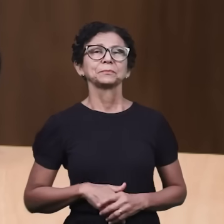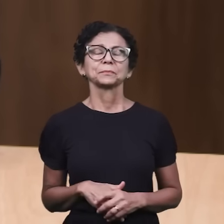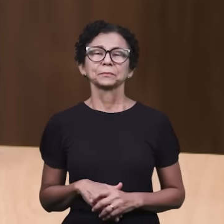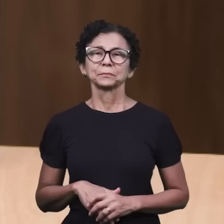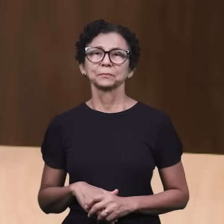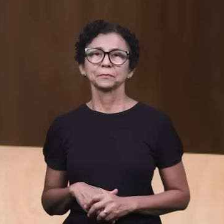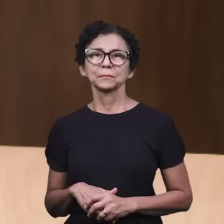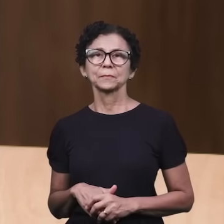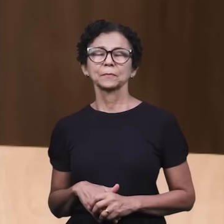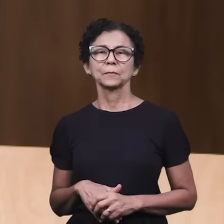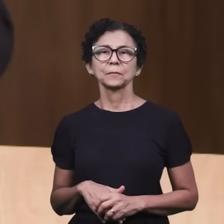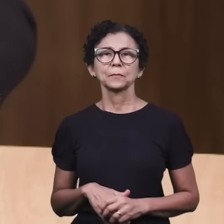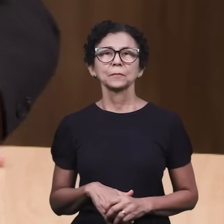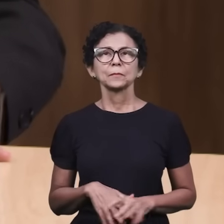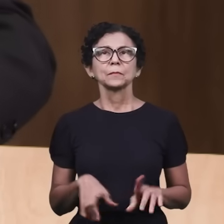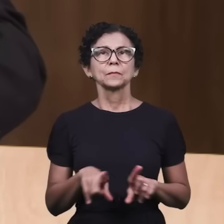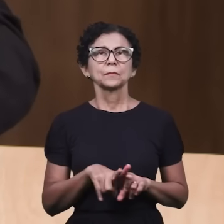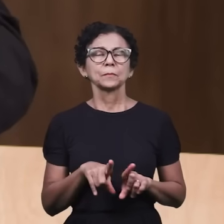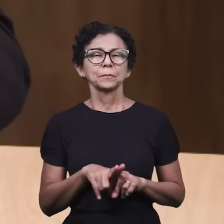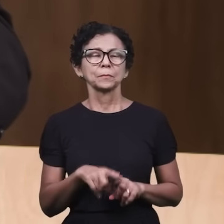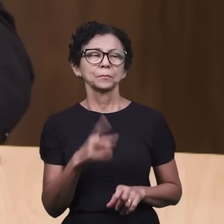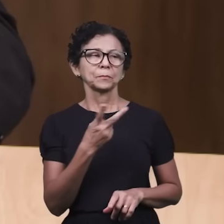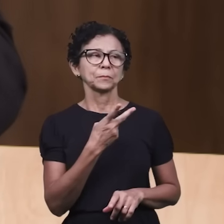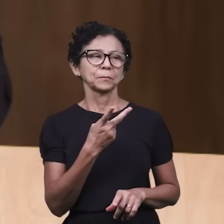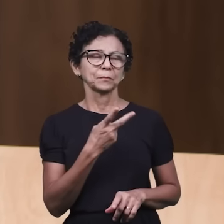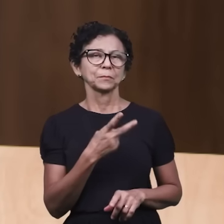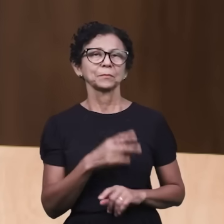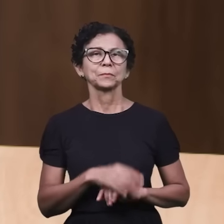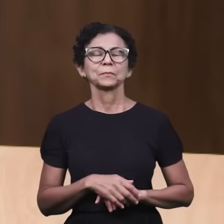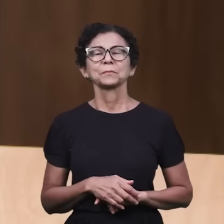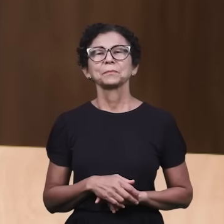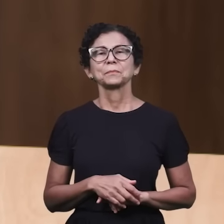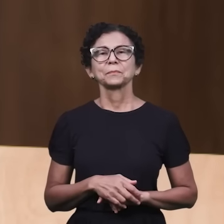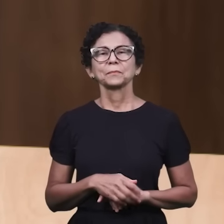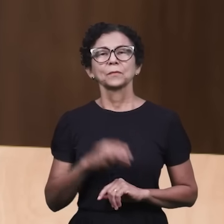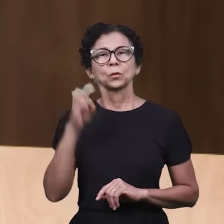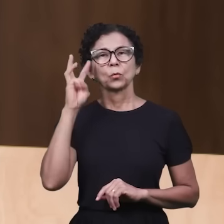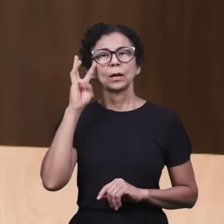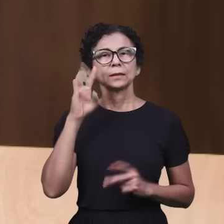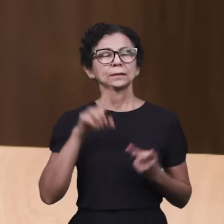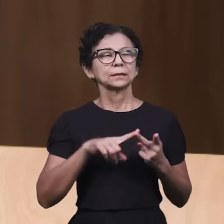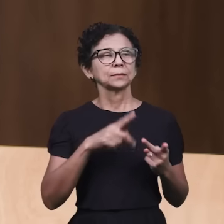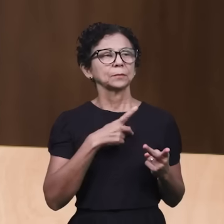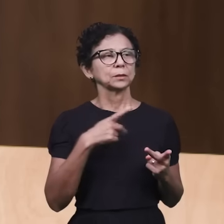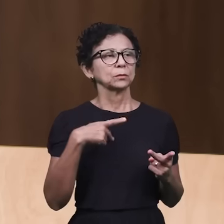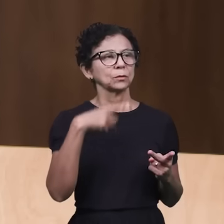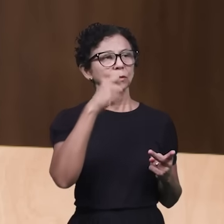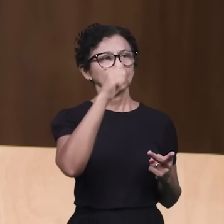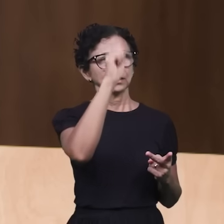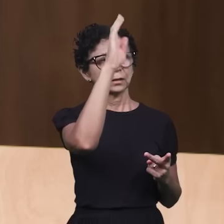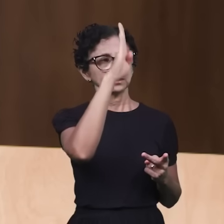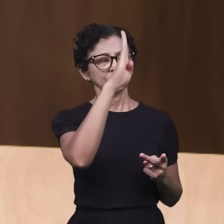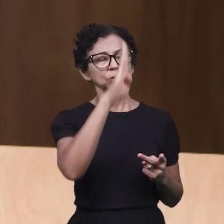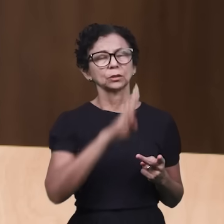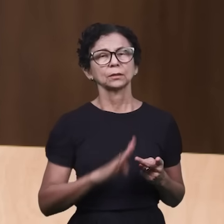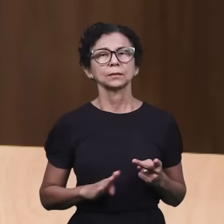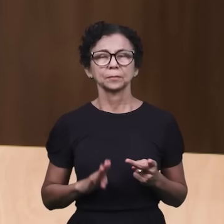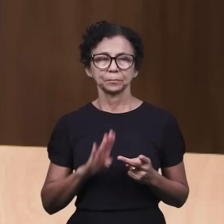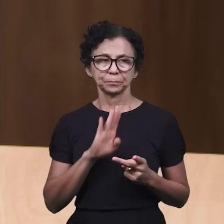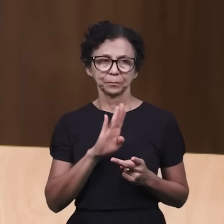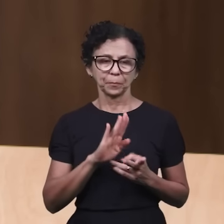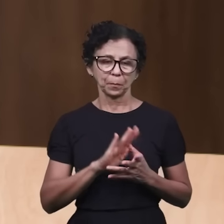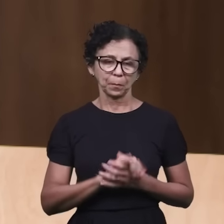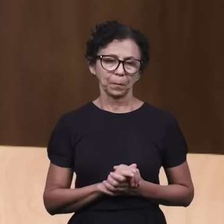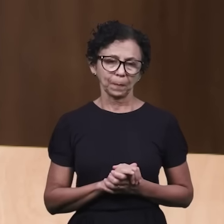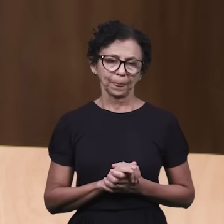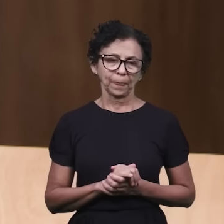temos, a pessoa às vezes se apresenta dentro da igreja para ser batizado, não é? Ele mostra o desejo